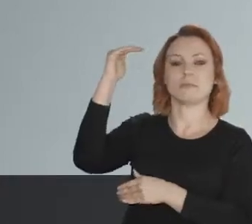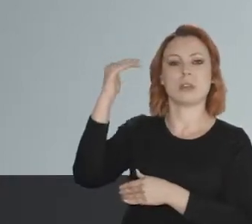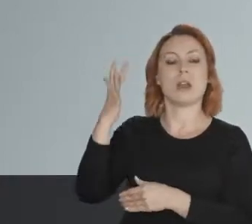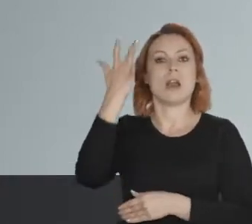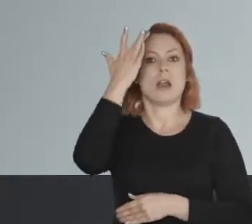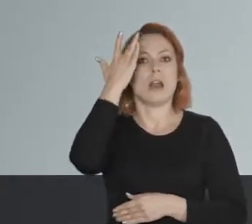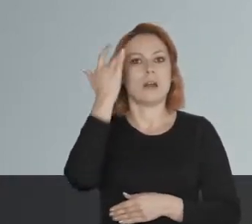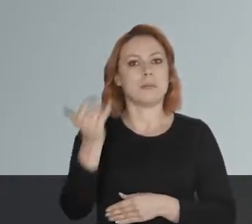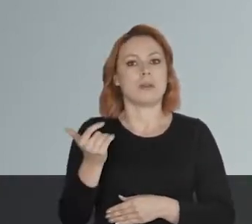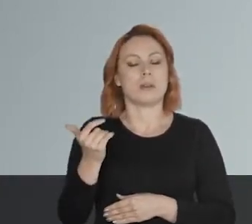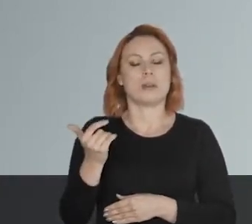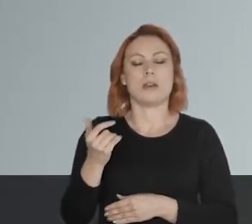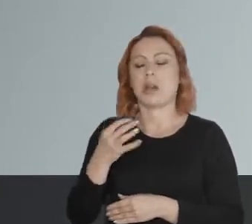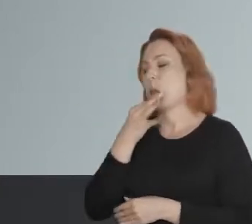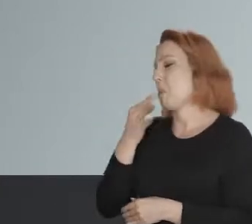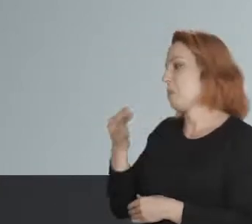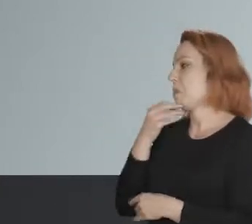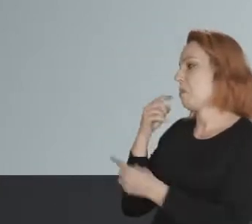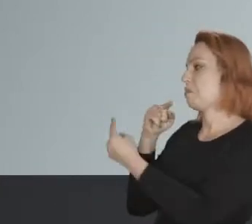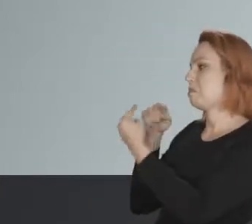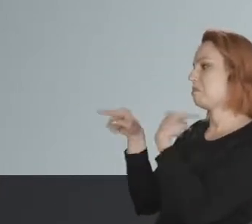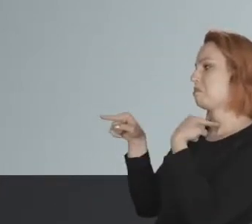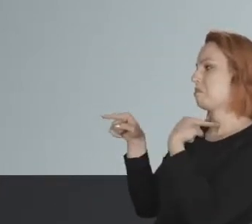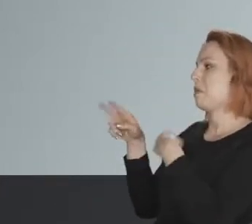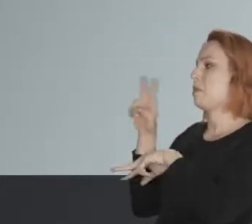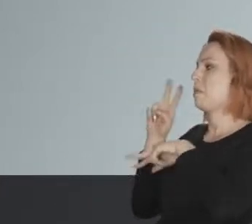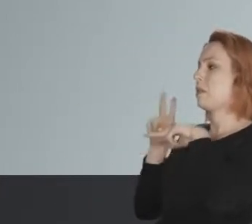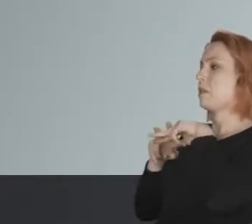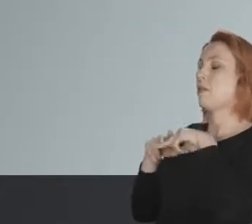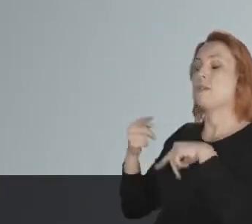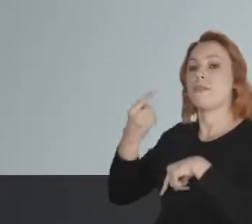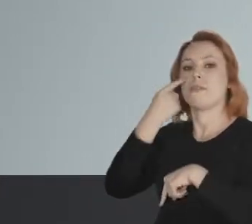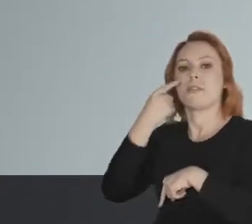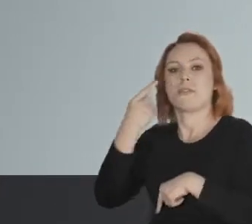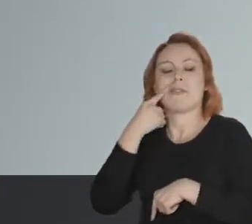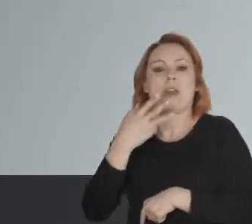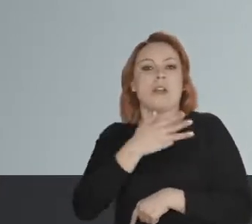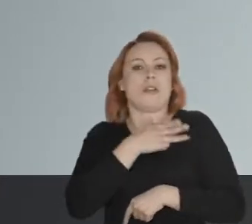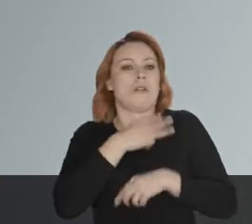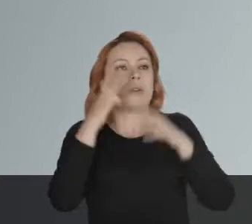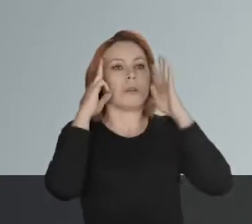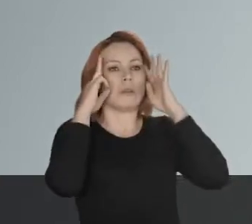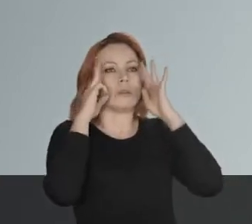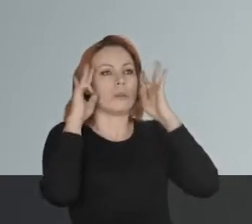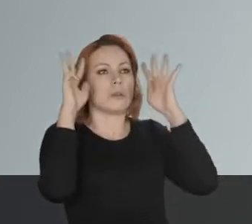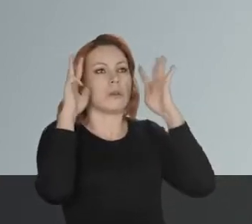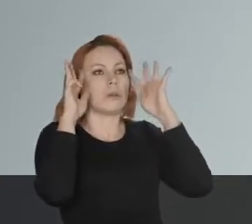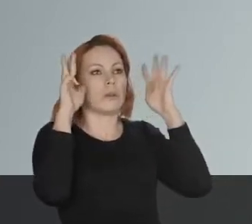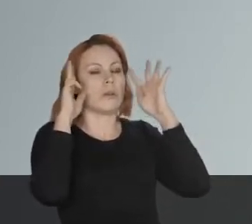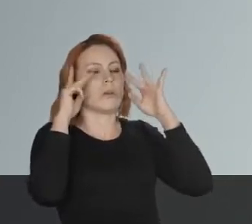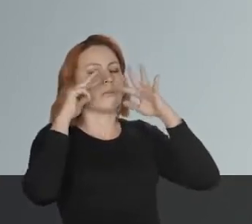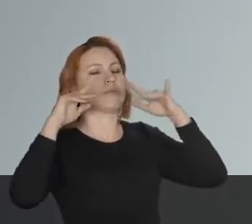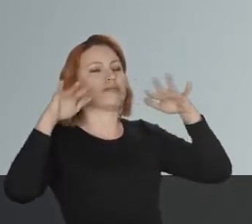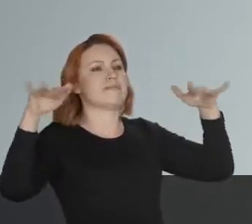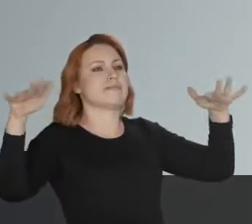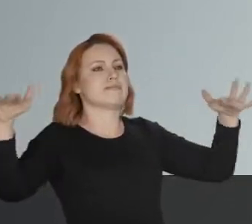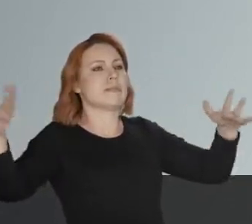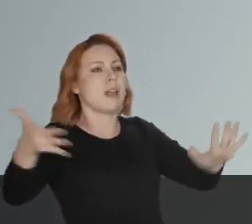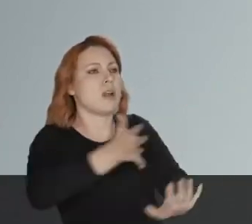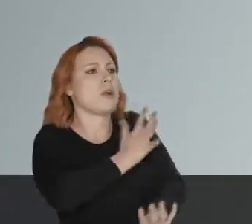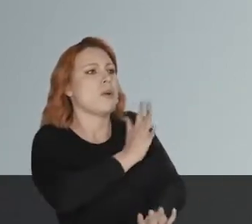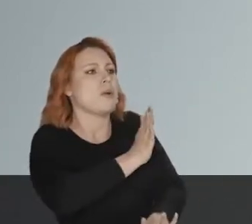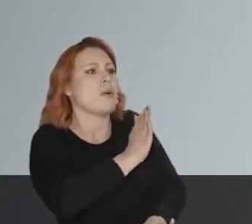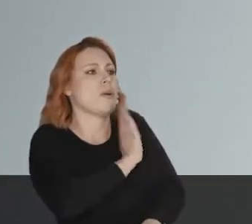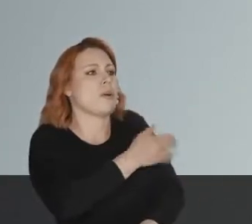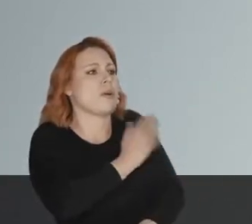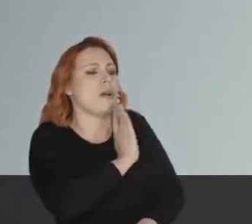voto. Amanhã, o arbítrio e a força que o prenderam verão sonhos de Lula se multiplicarem por milhões de corações